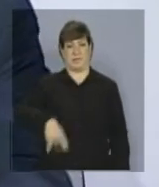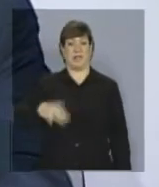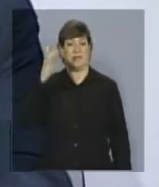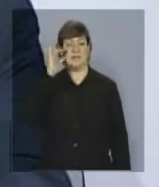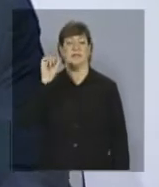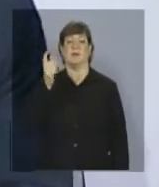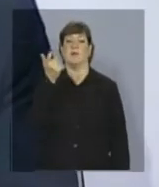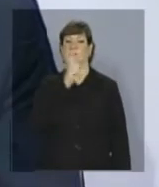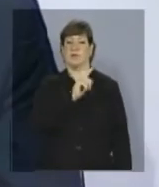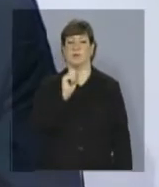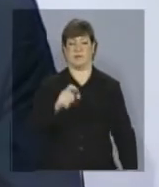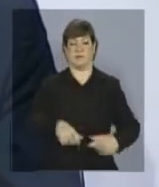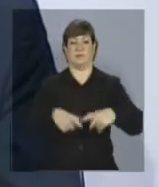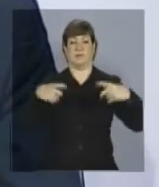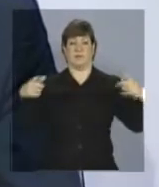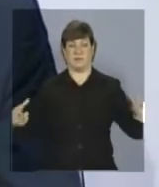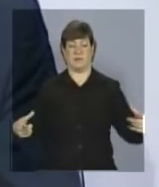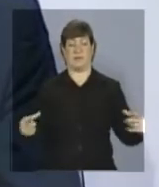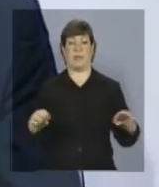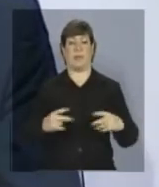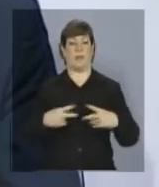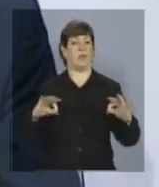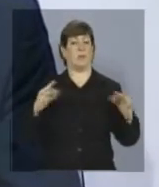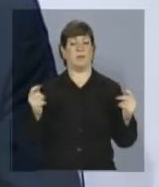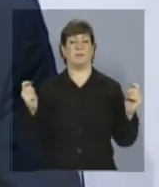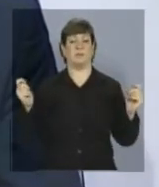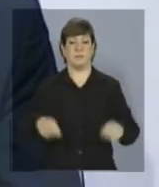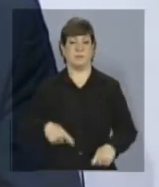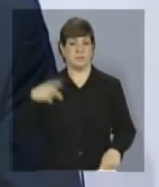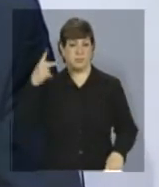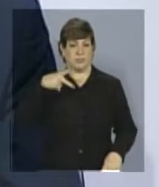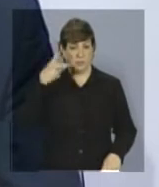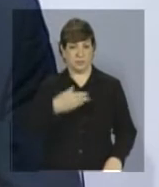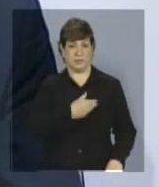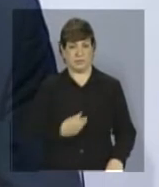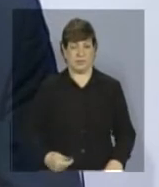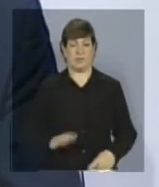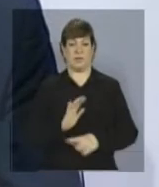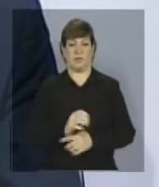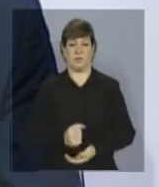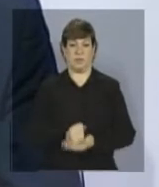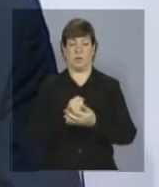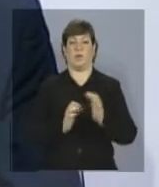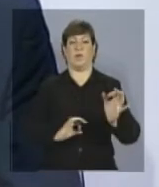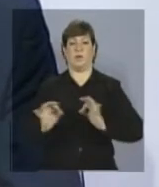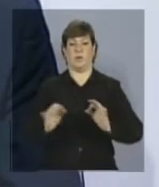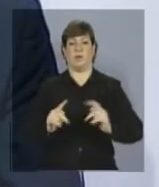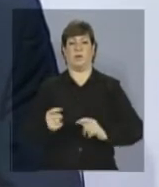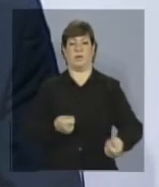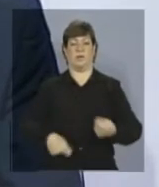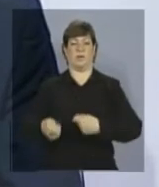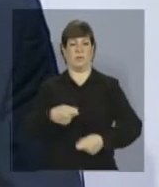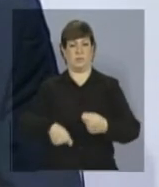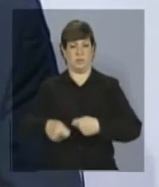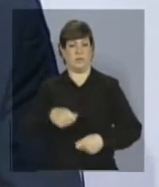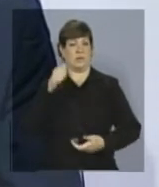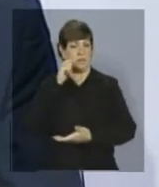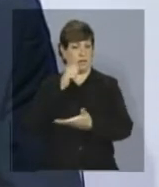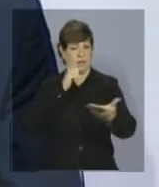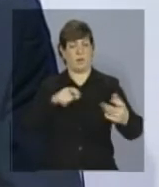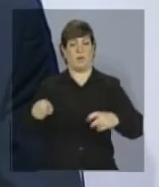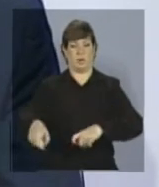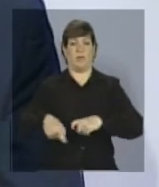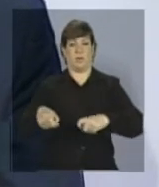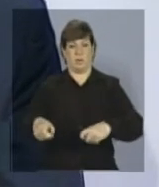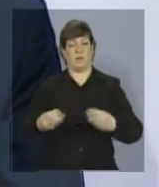Dilma, ampliarmos os instrumentos de política pública para promover a organização econômica das mulheres